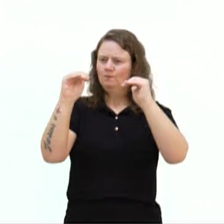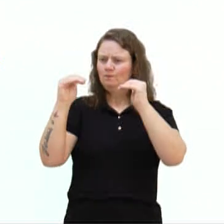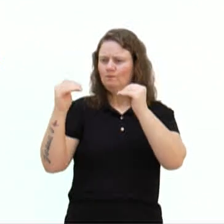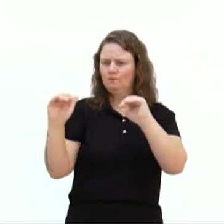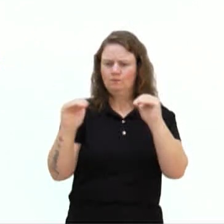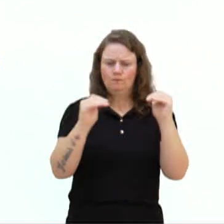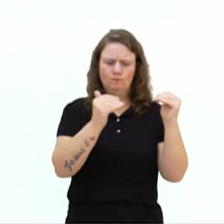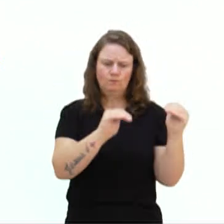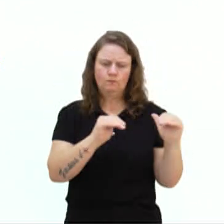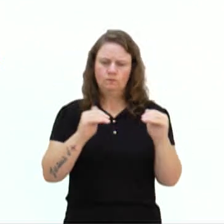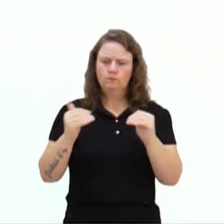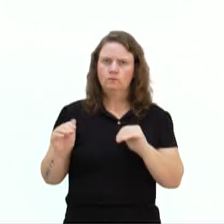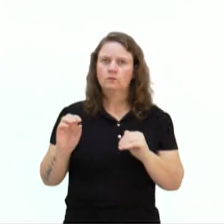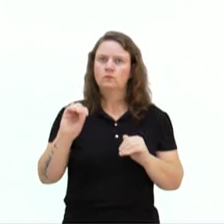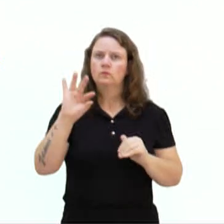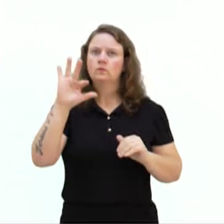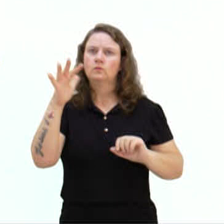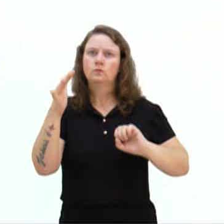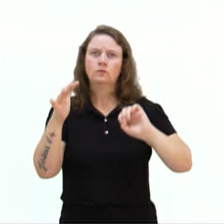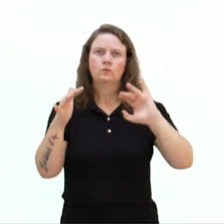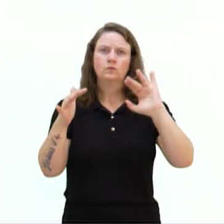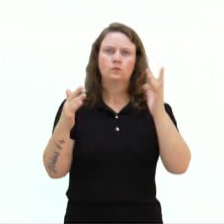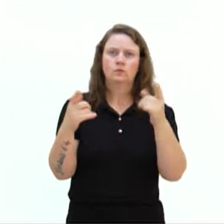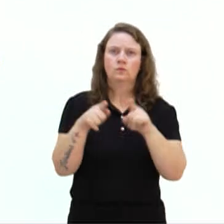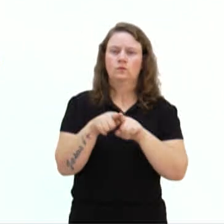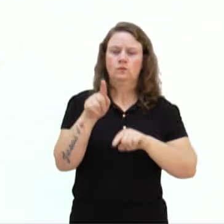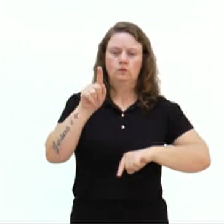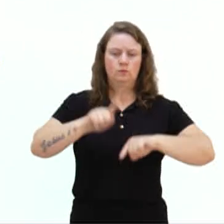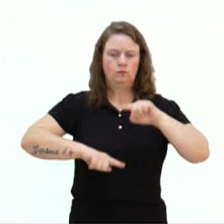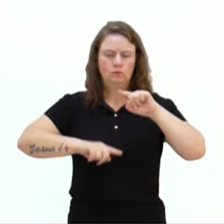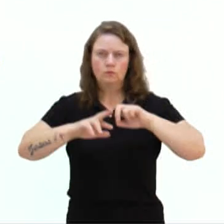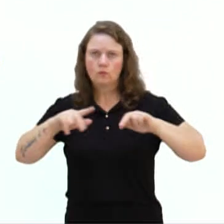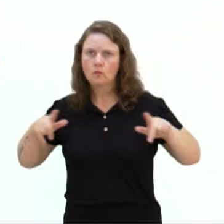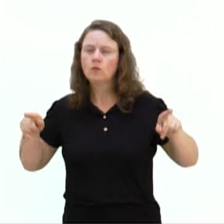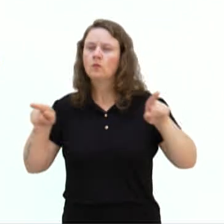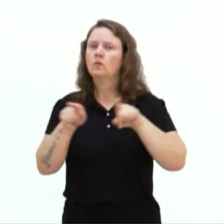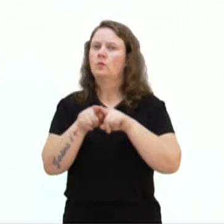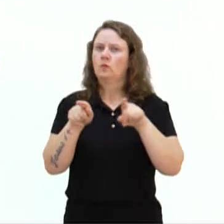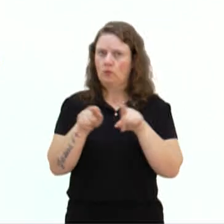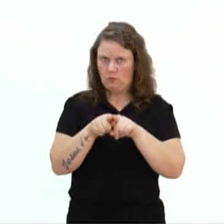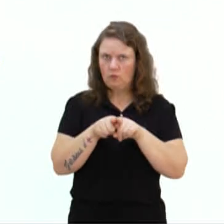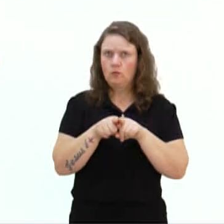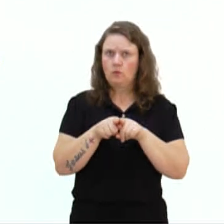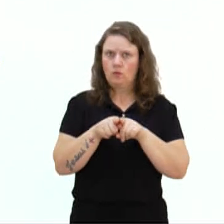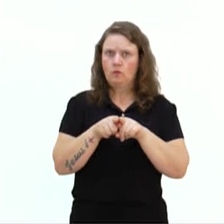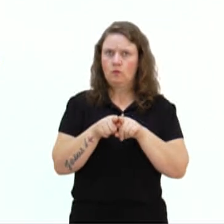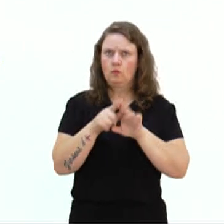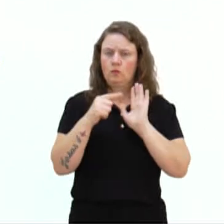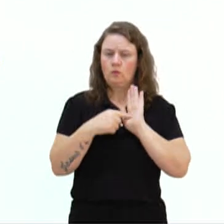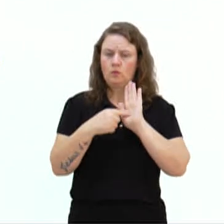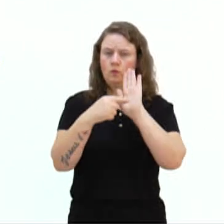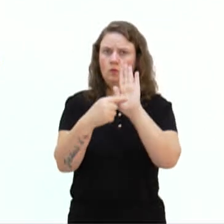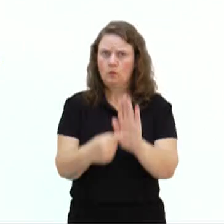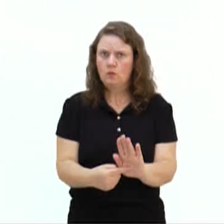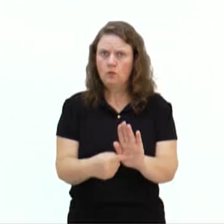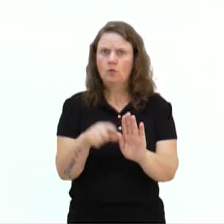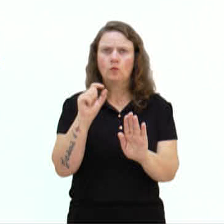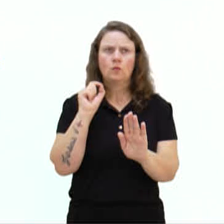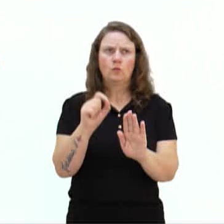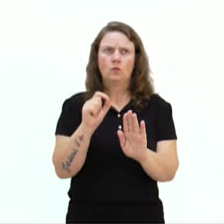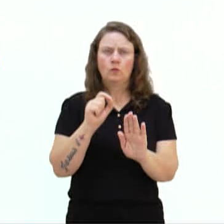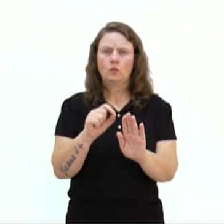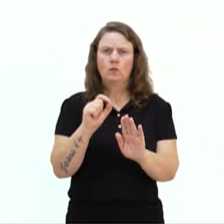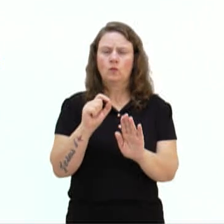percebidos em eventos, objetos ou registros de eventos ou objetos designados por um rótulo e